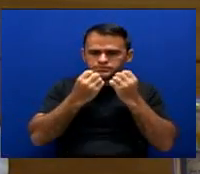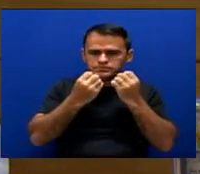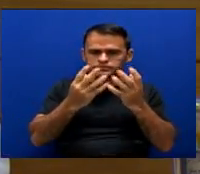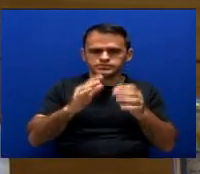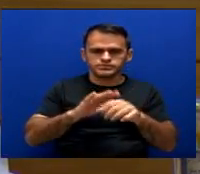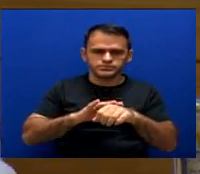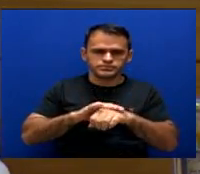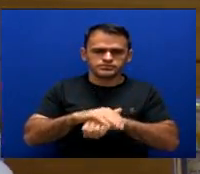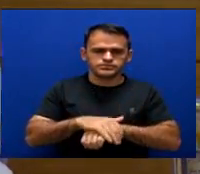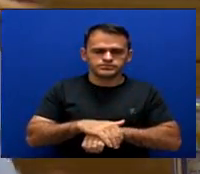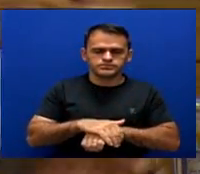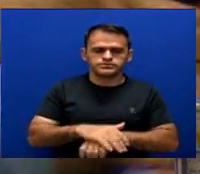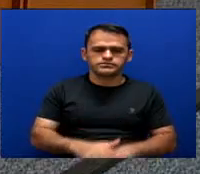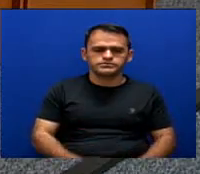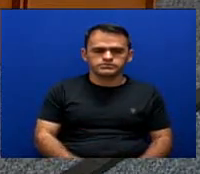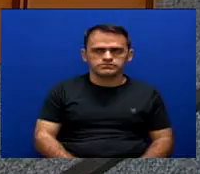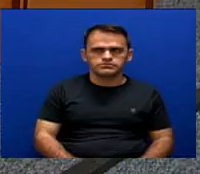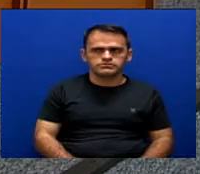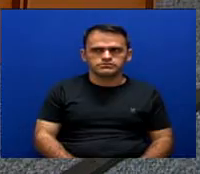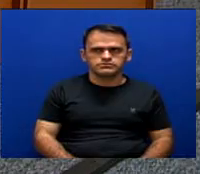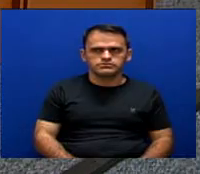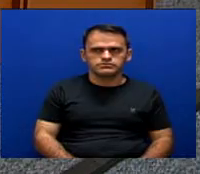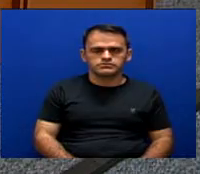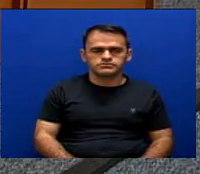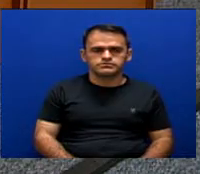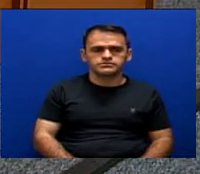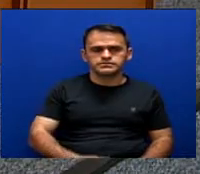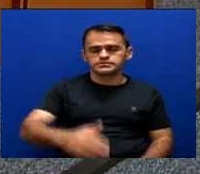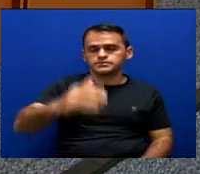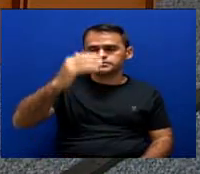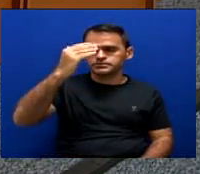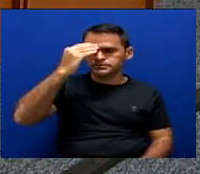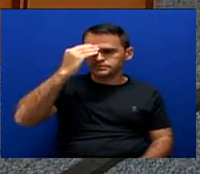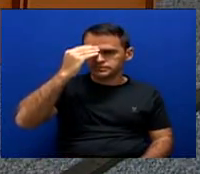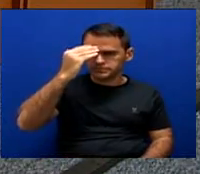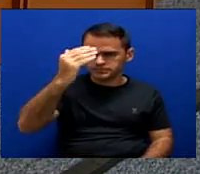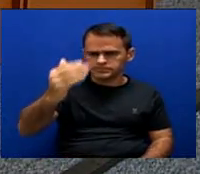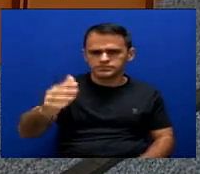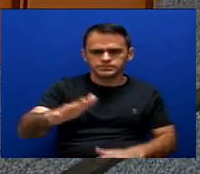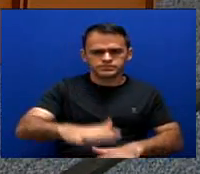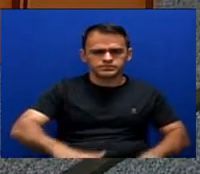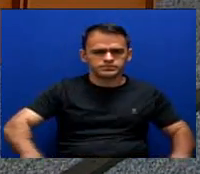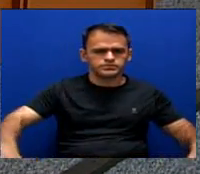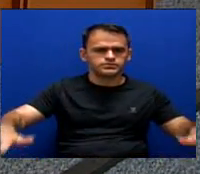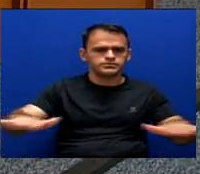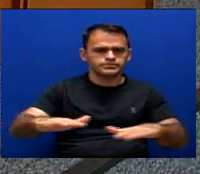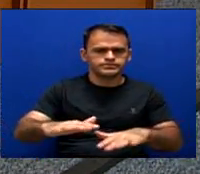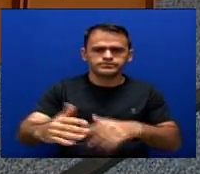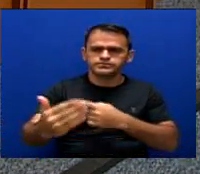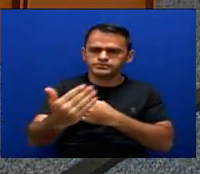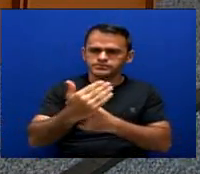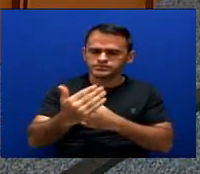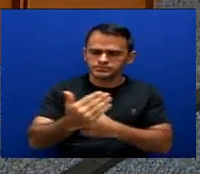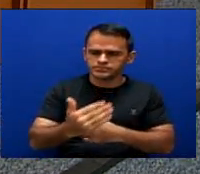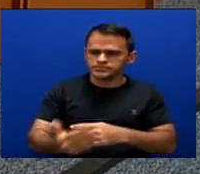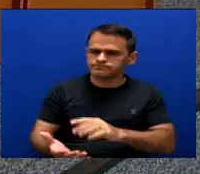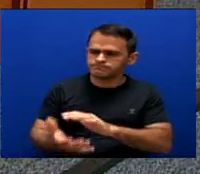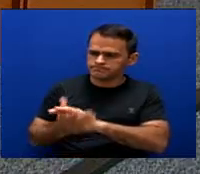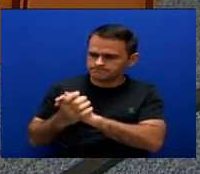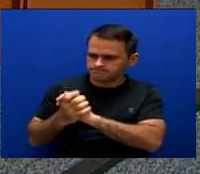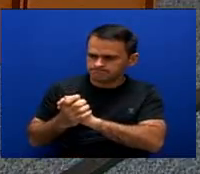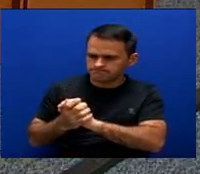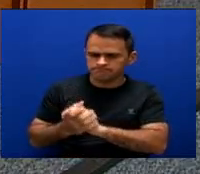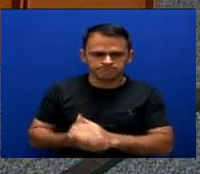ser coisa boa noite já agradeço agradeço a participação de todos quero cumprimentar todos da mesa aqui